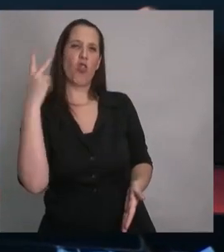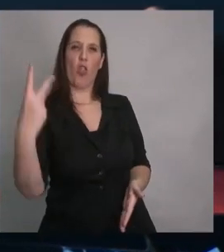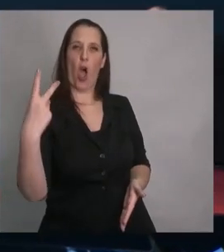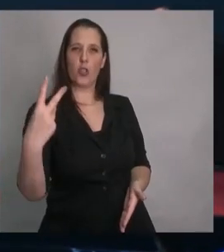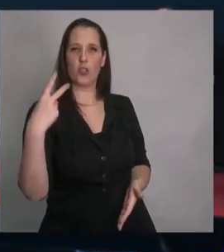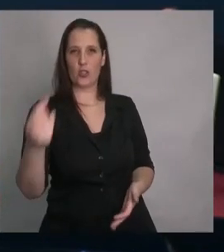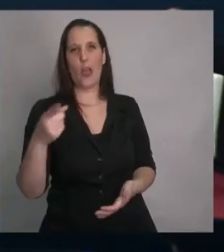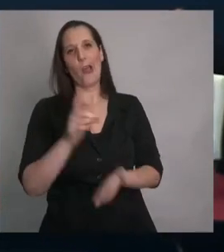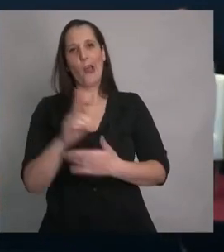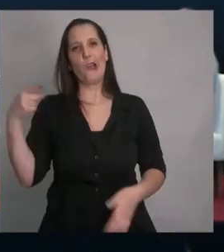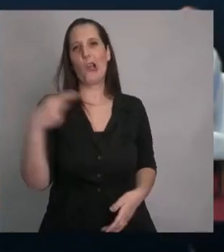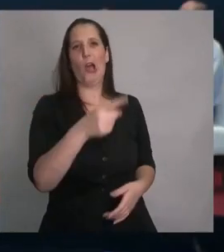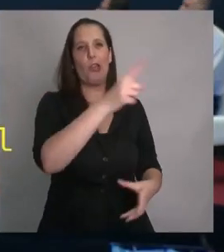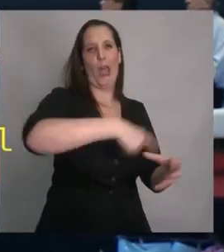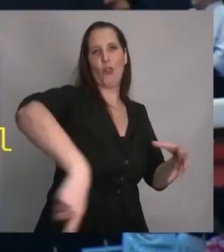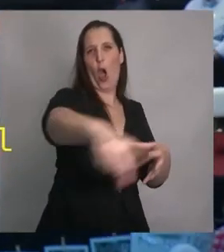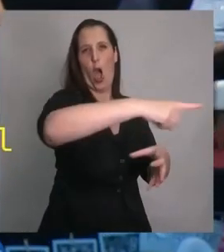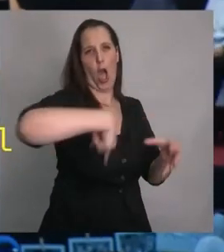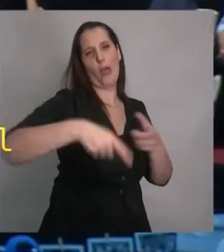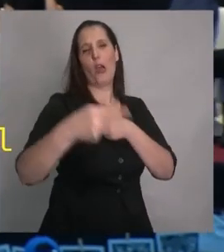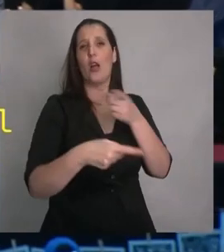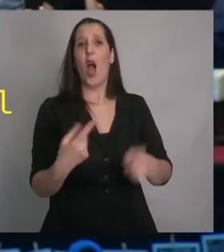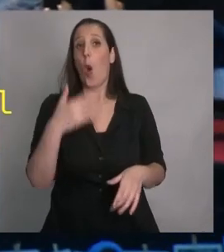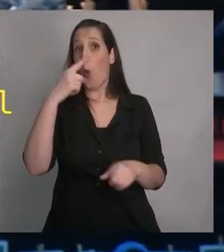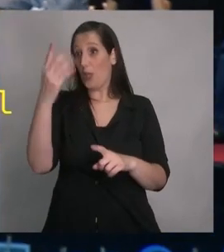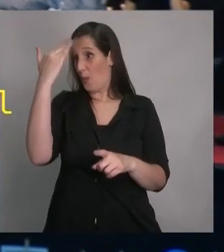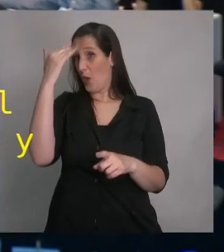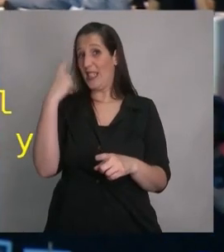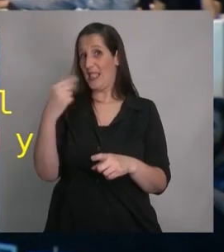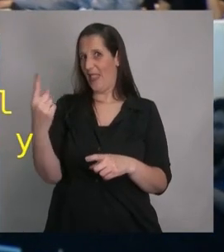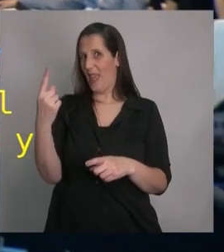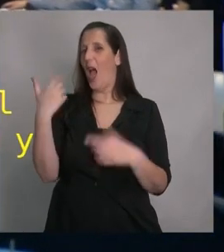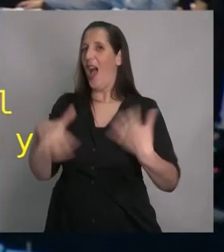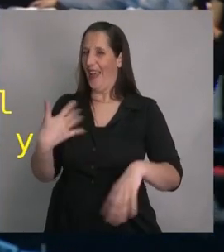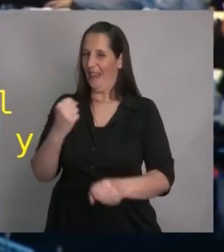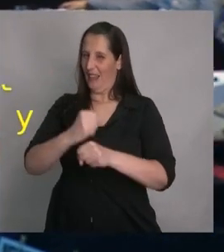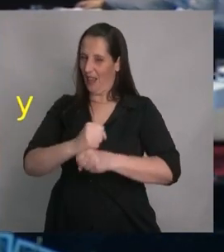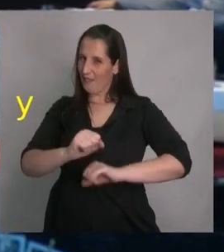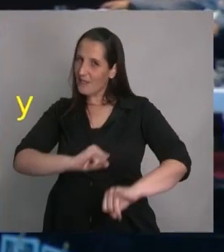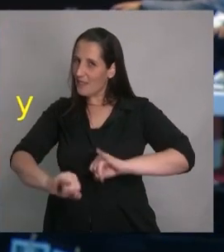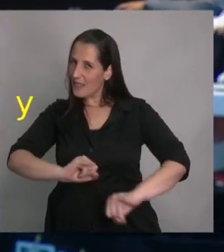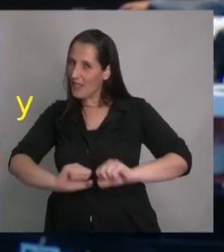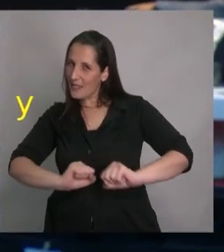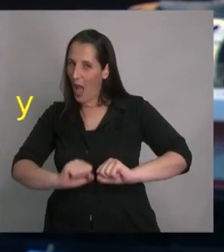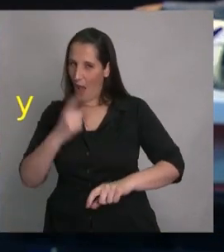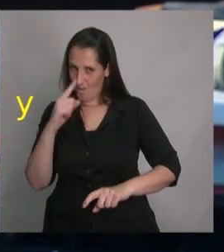finais, houve uma operação muito forte, comandada